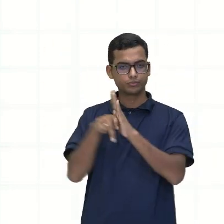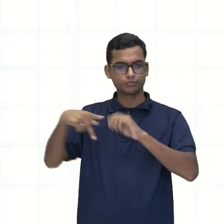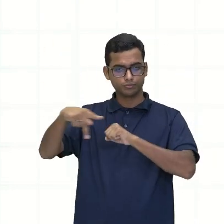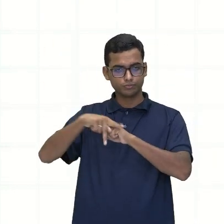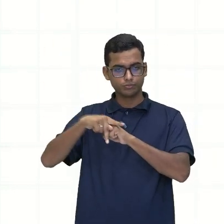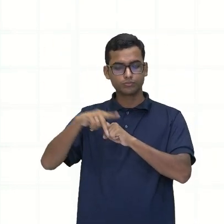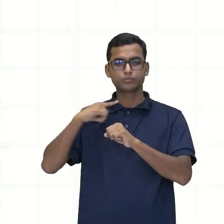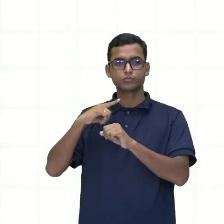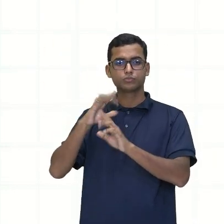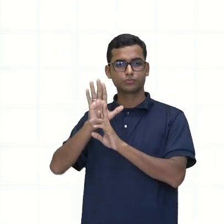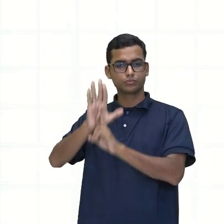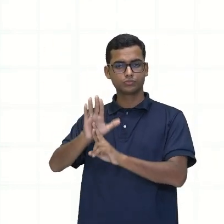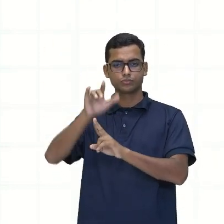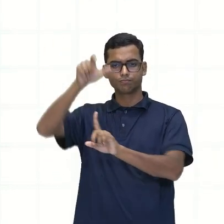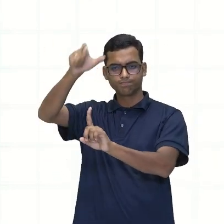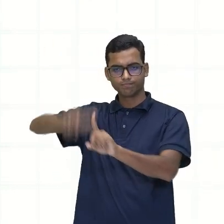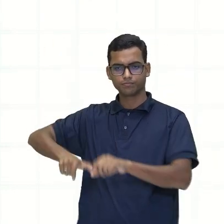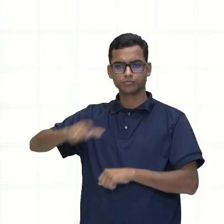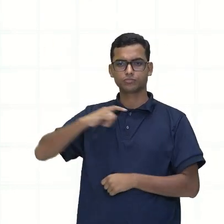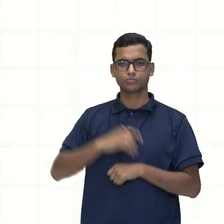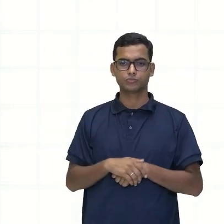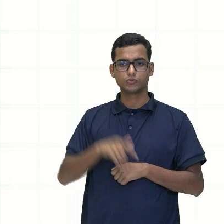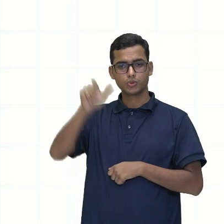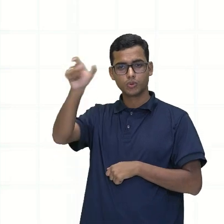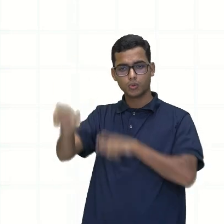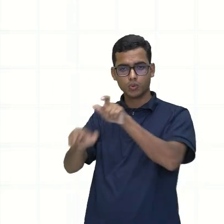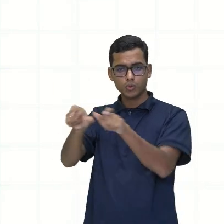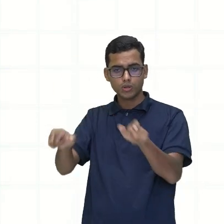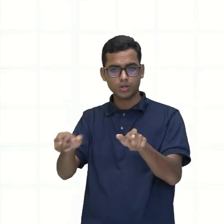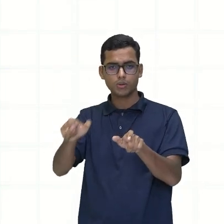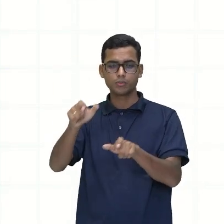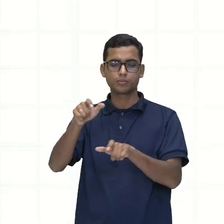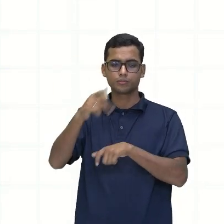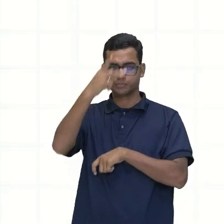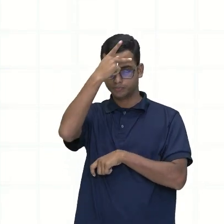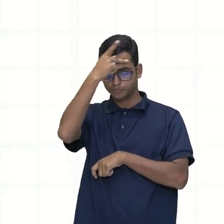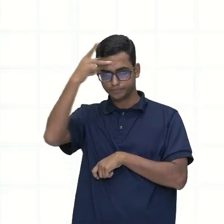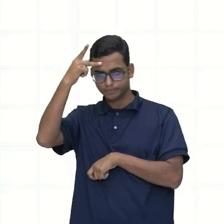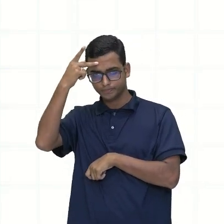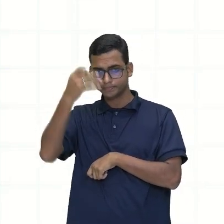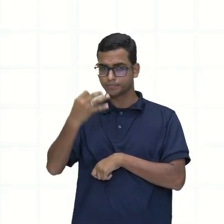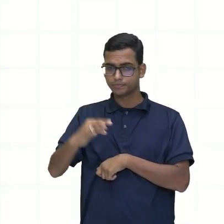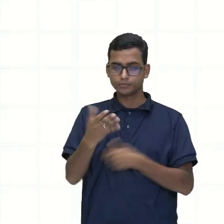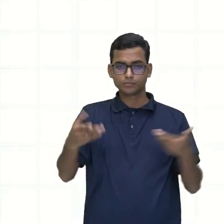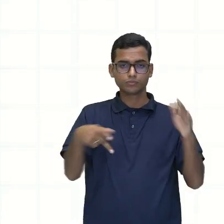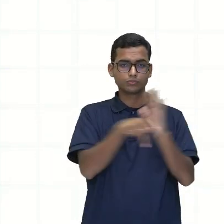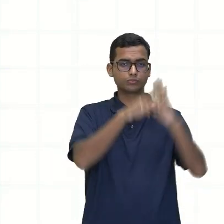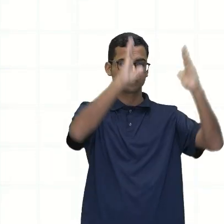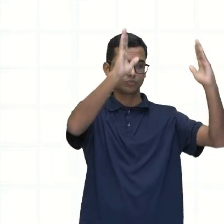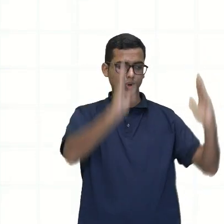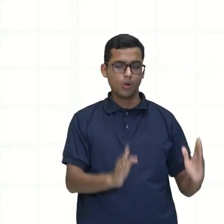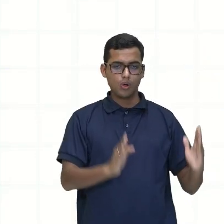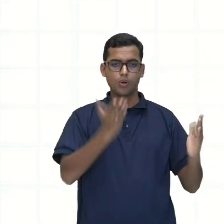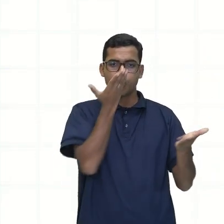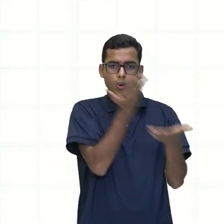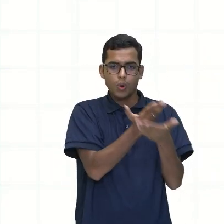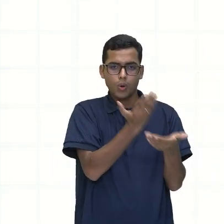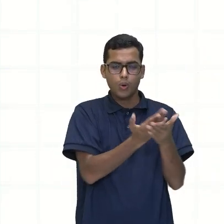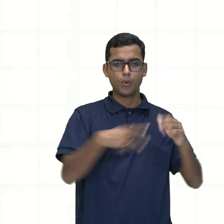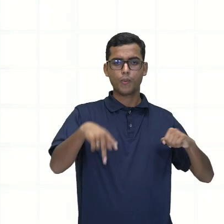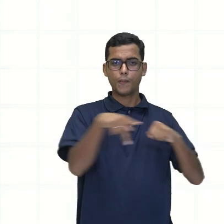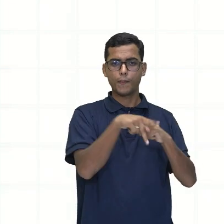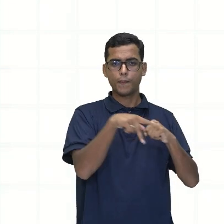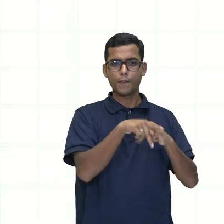de sujeito. Agora, os que a gente está relembrando é essa coluna aqui, tá? Object